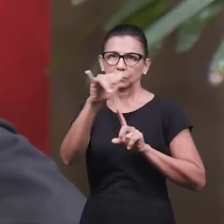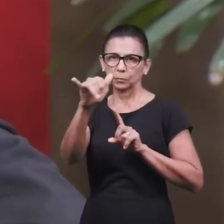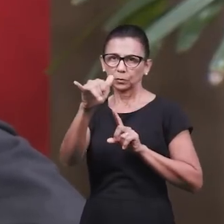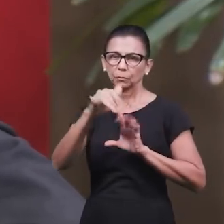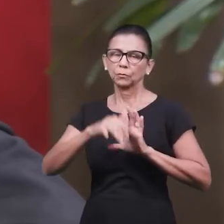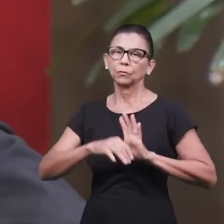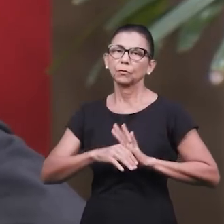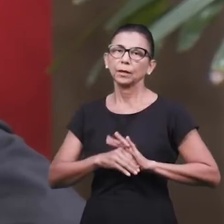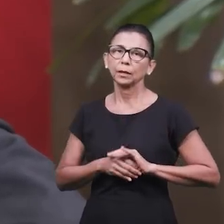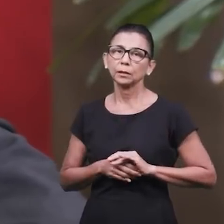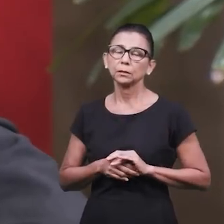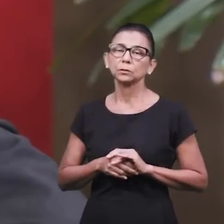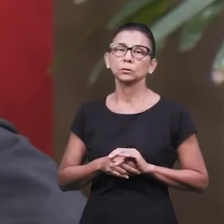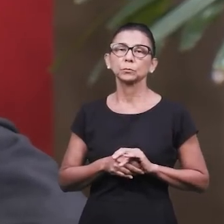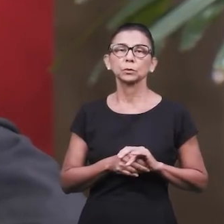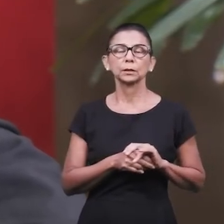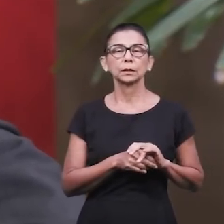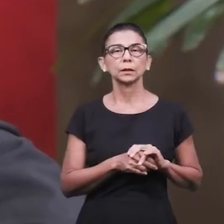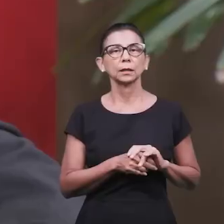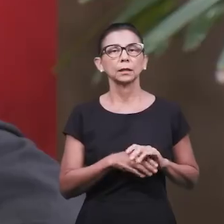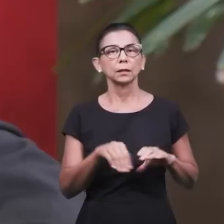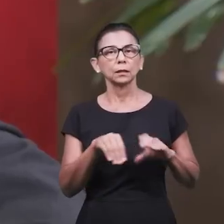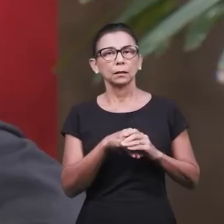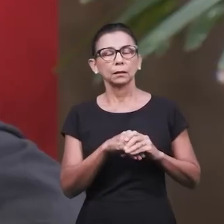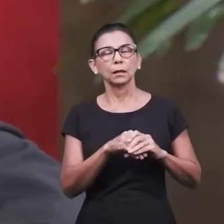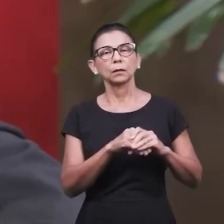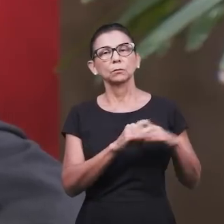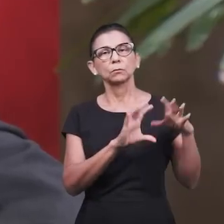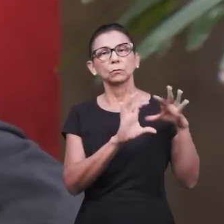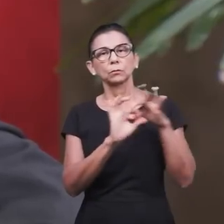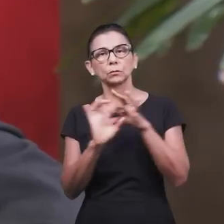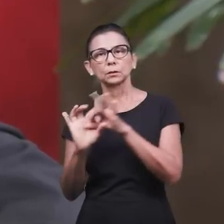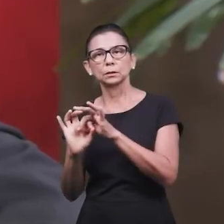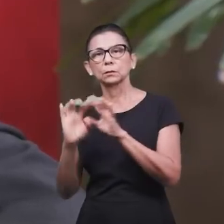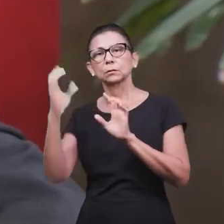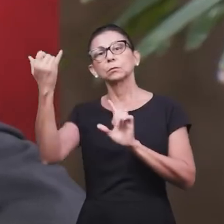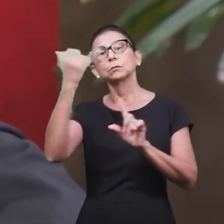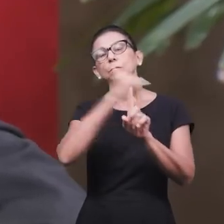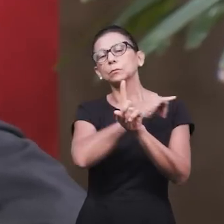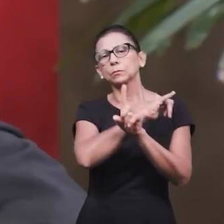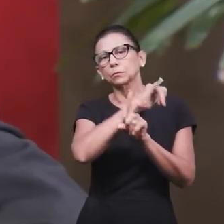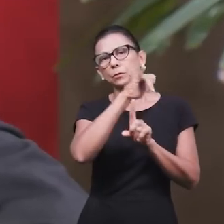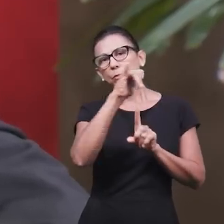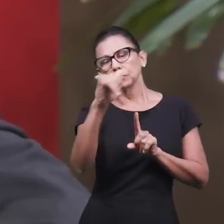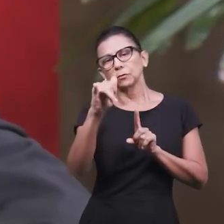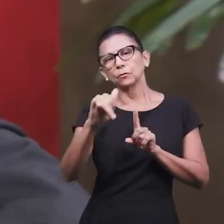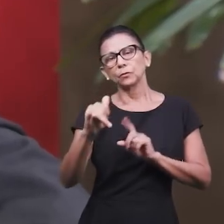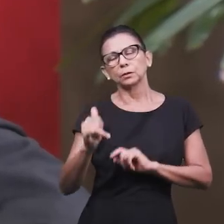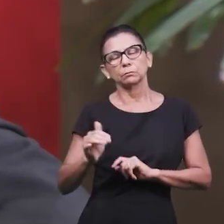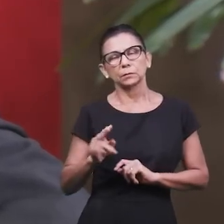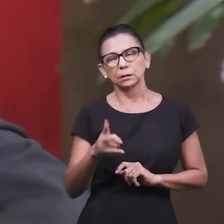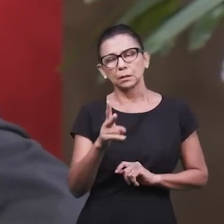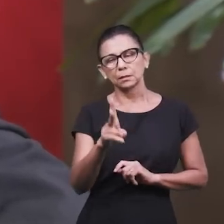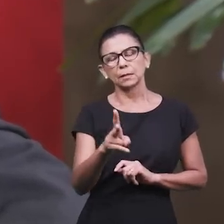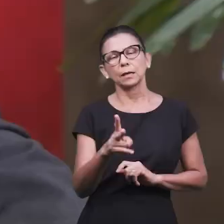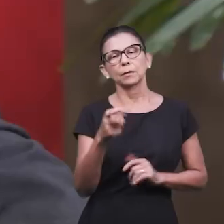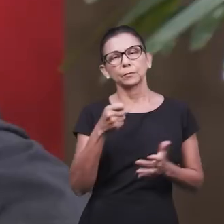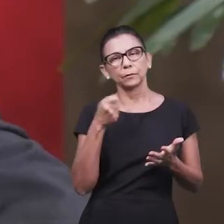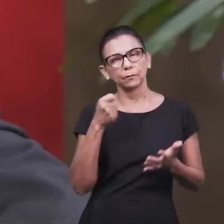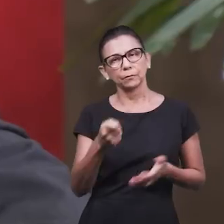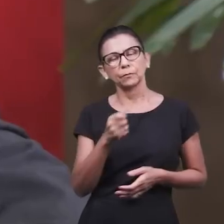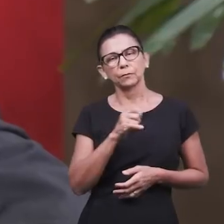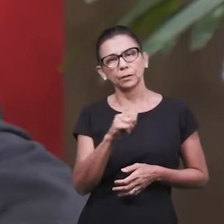Eles estão inseridos dentro de um contexto profético, né? Você não... aquilo que a gente sempre bate